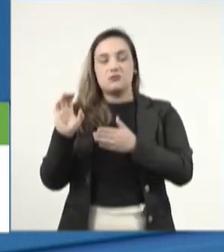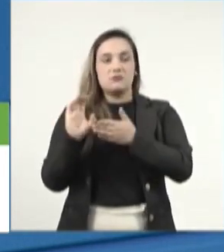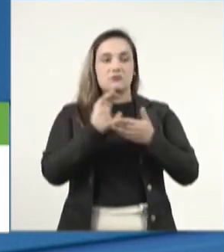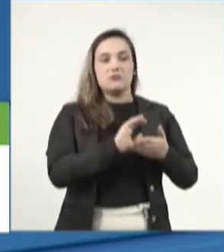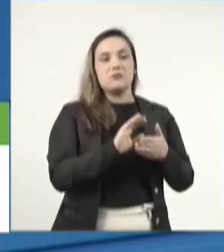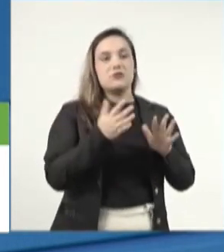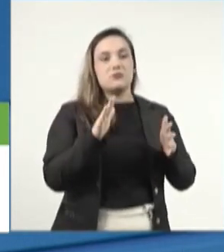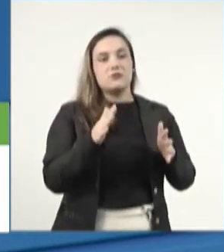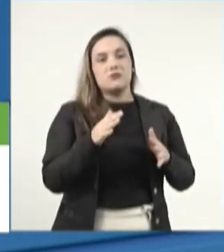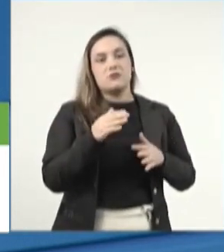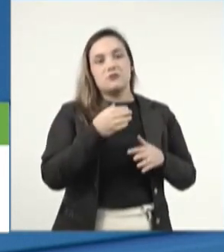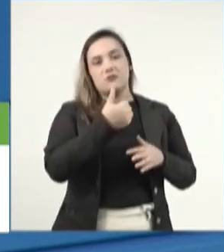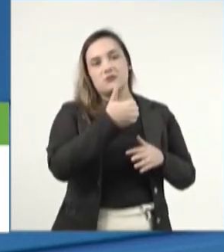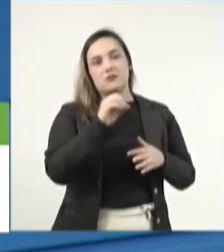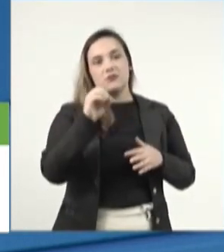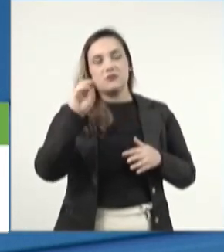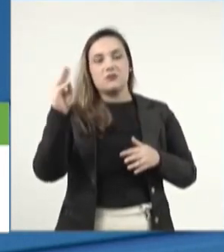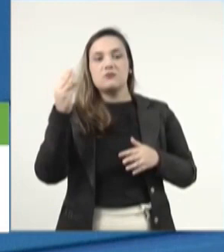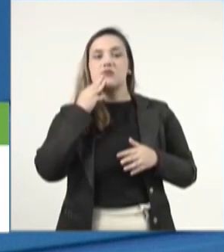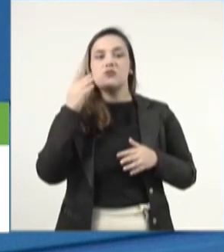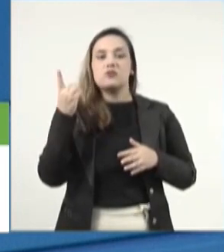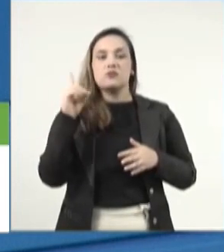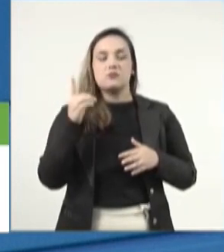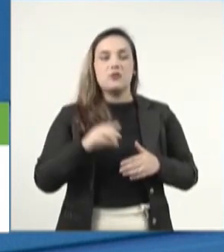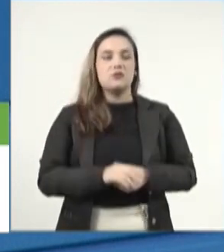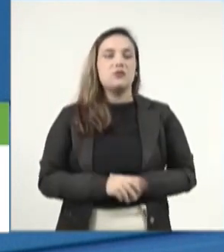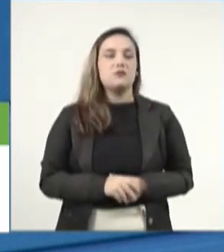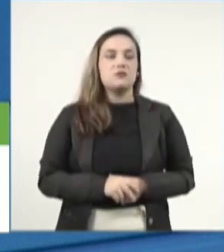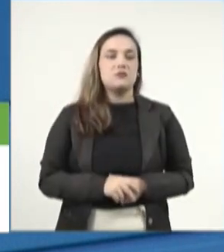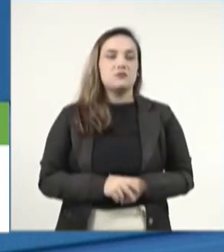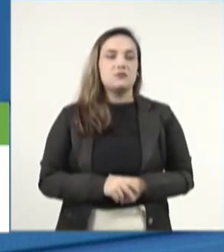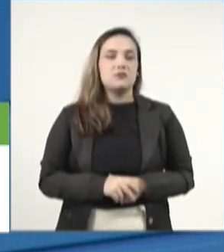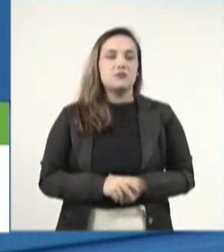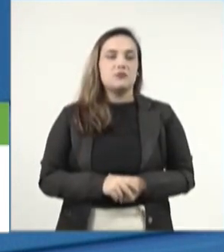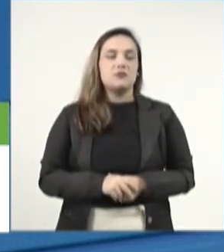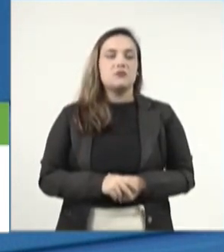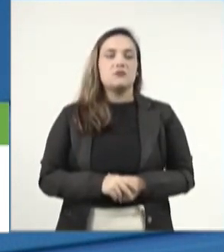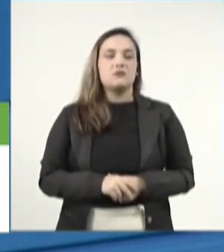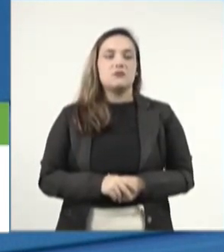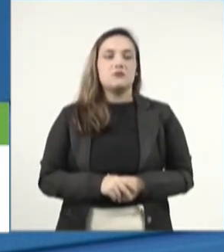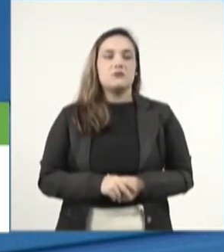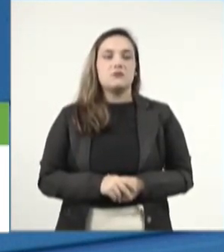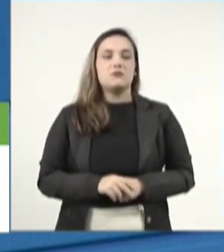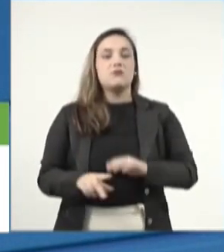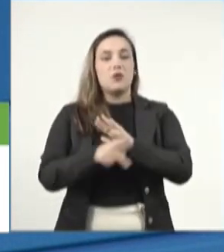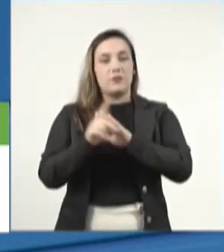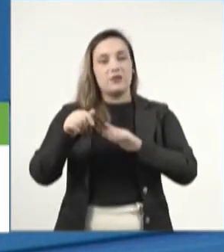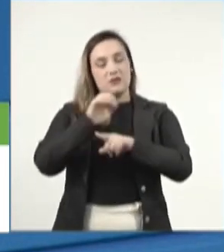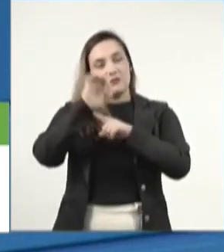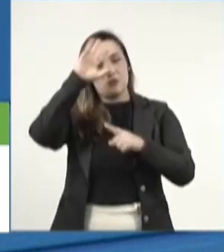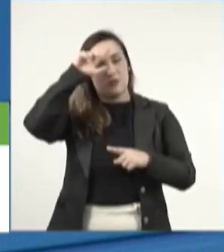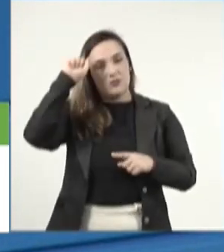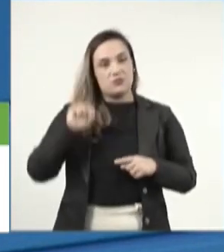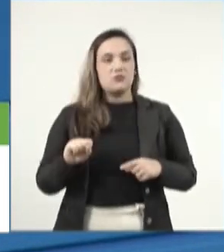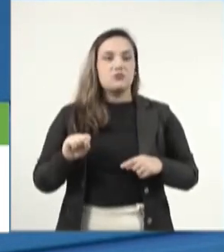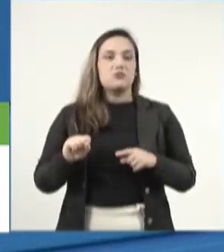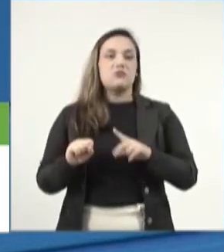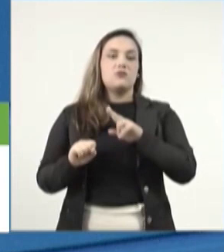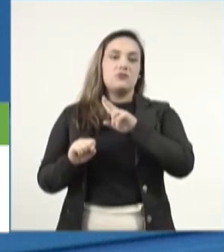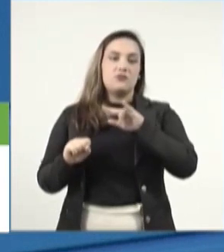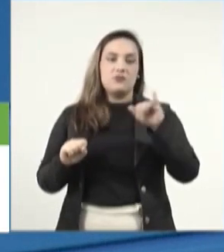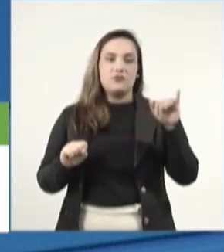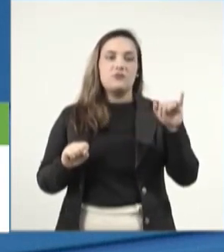foi aproximadamente 100 milhões de dólares e foi liberado aqui para Mato Grosso do Sul,